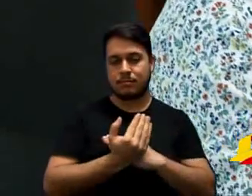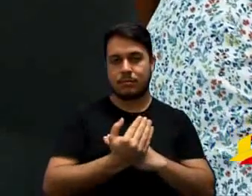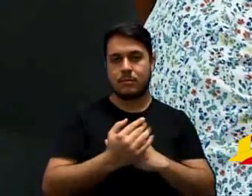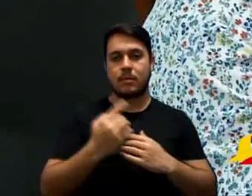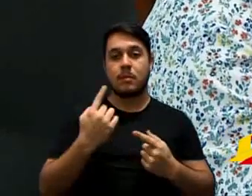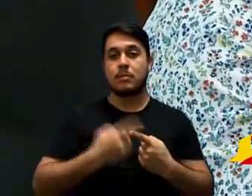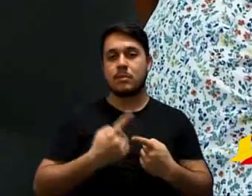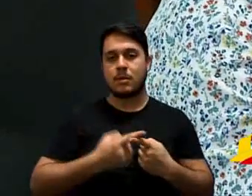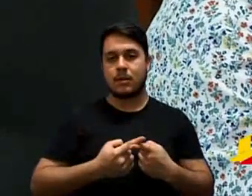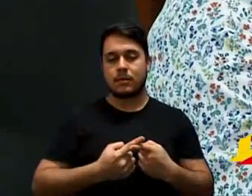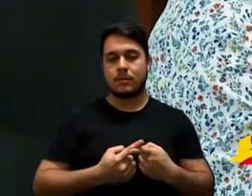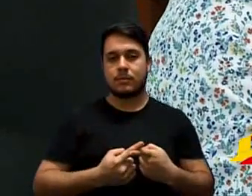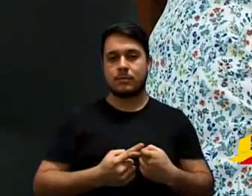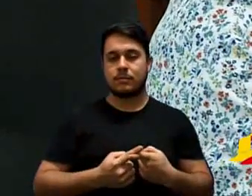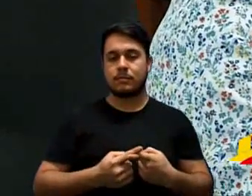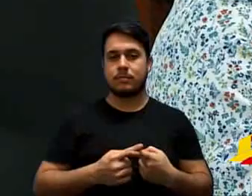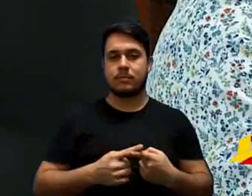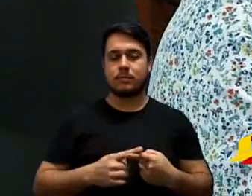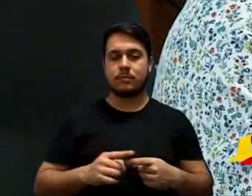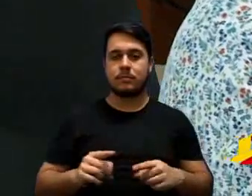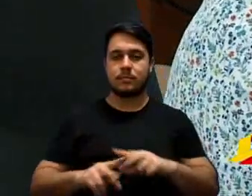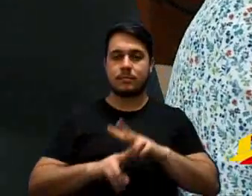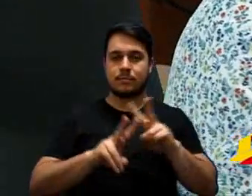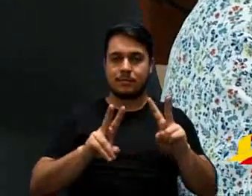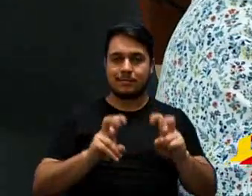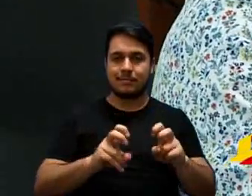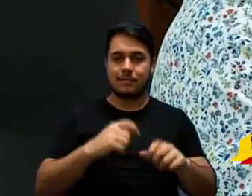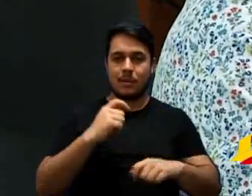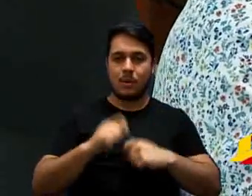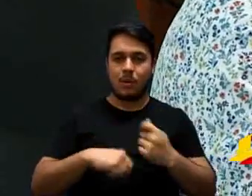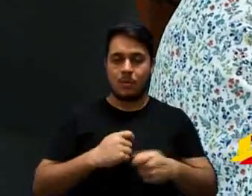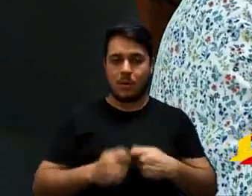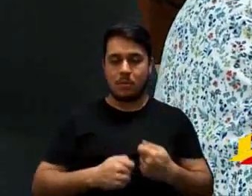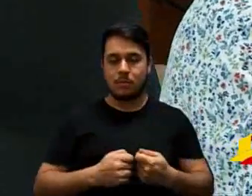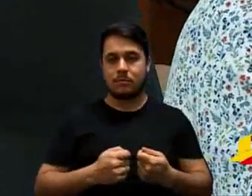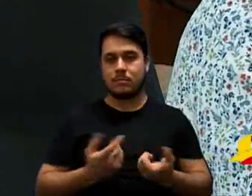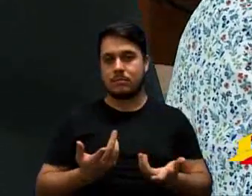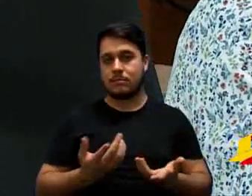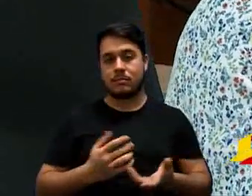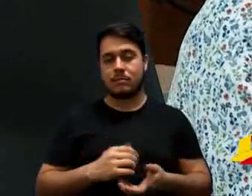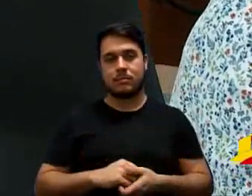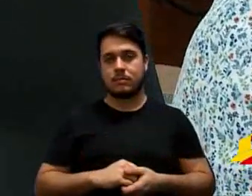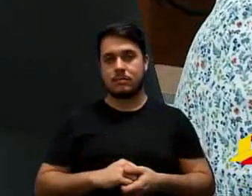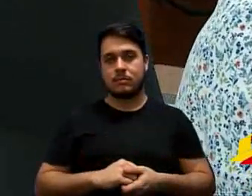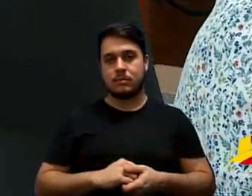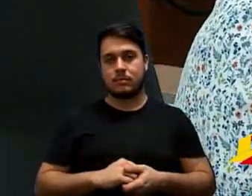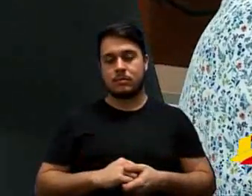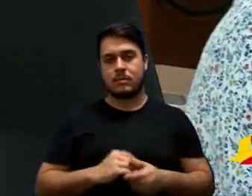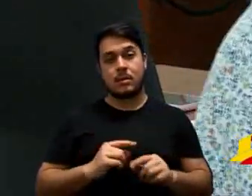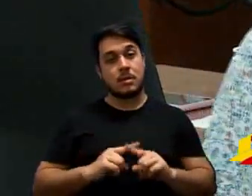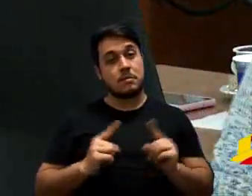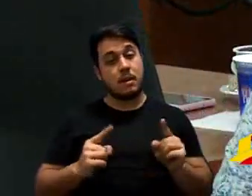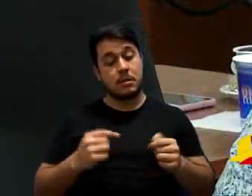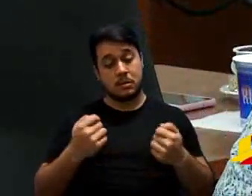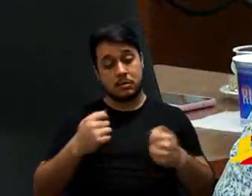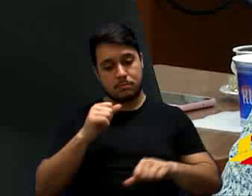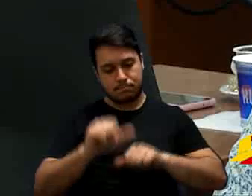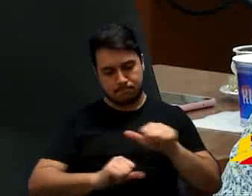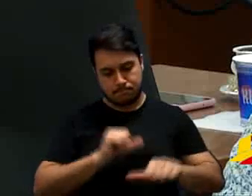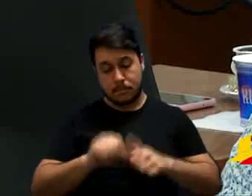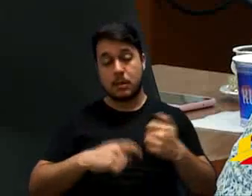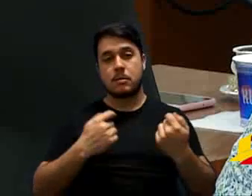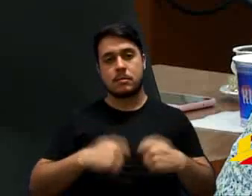questão econômica né acordo com barral que gera emprego gera aquilo já era expansão de 60 e tal mas tem que ser mudado e